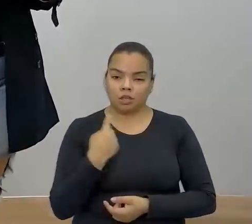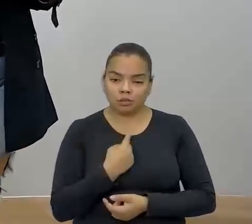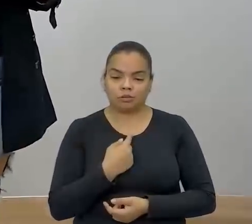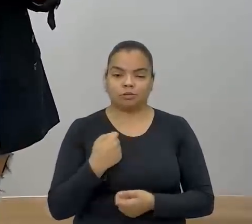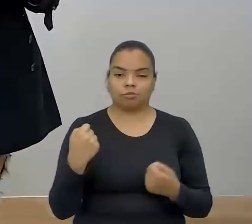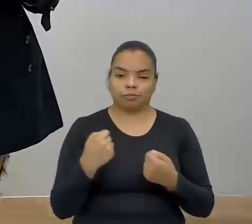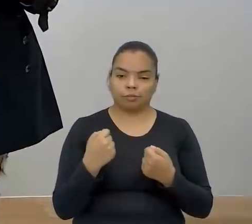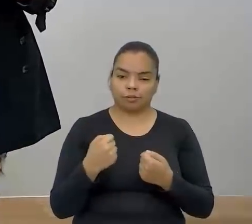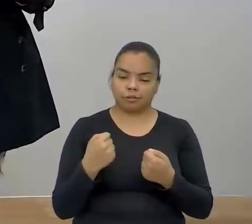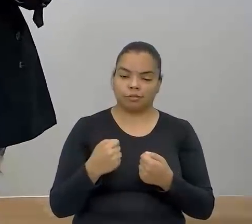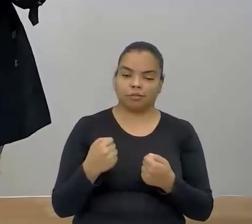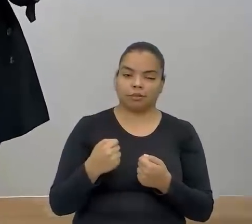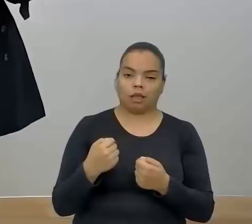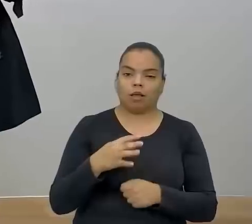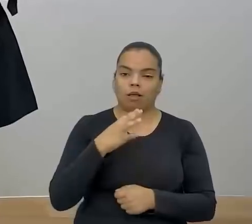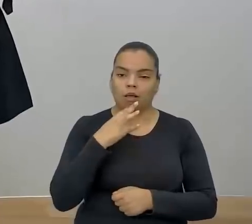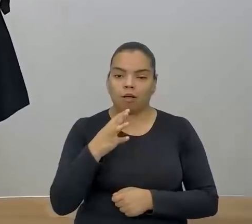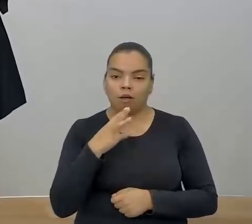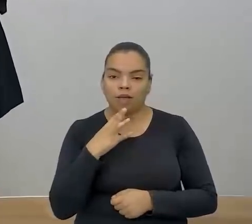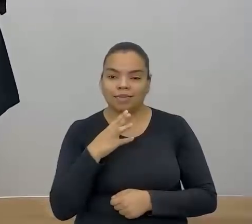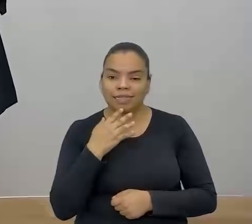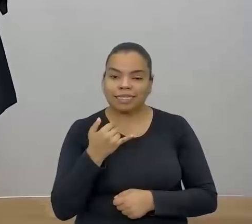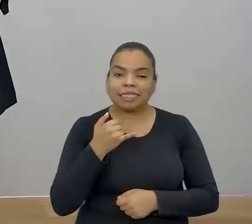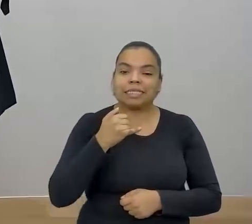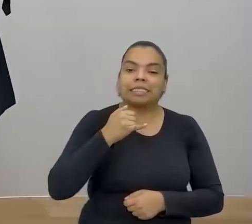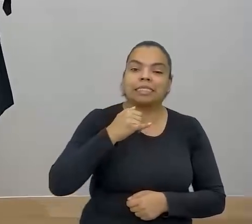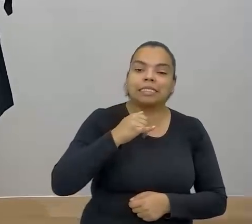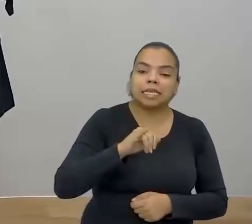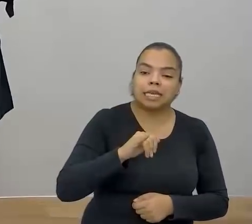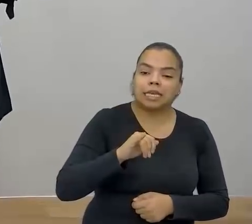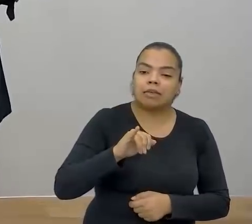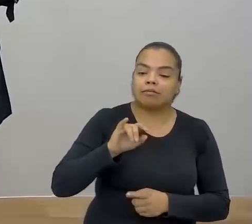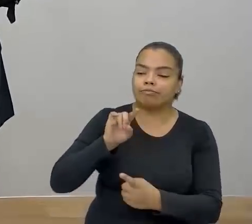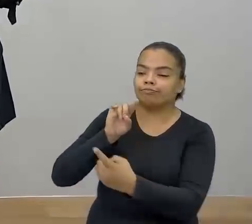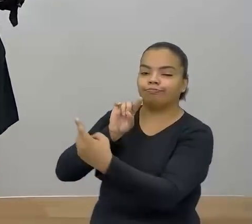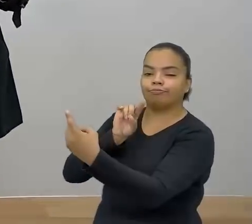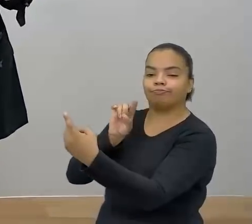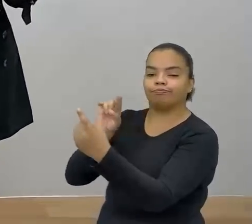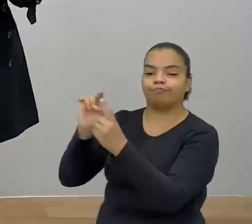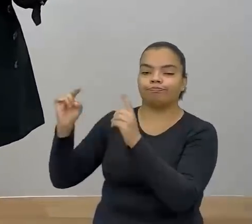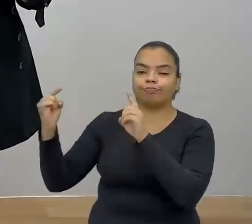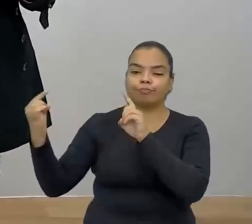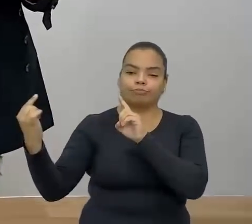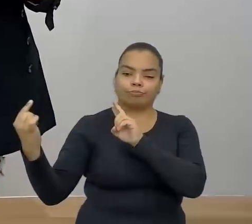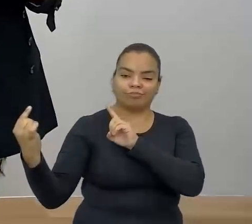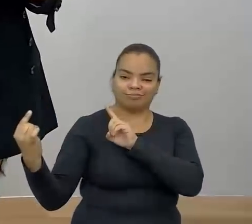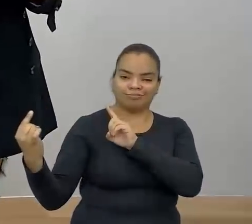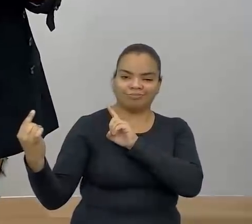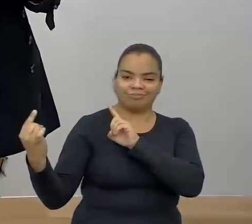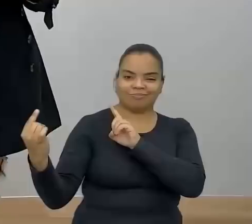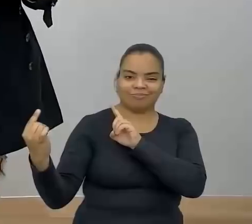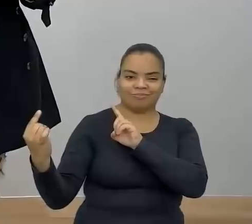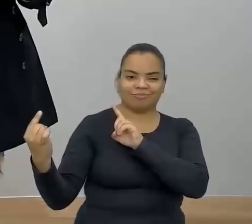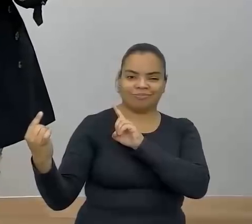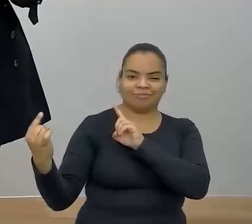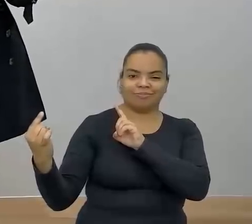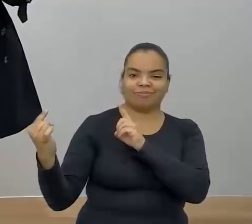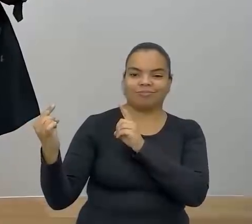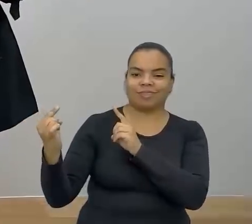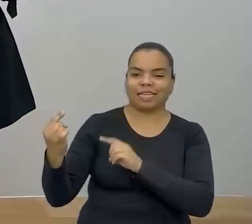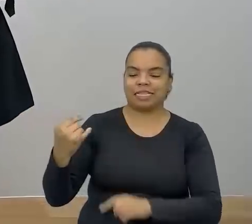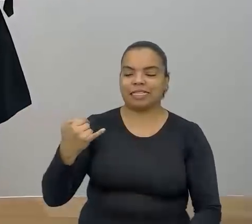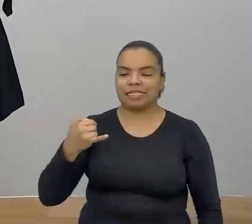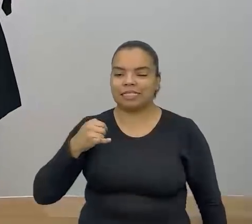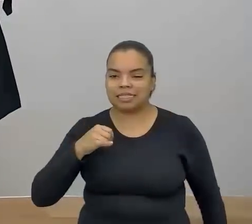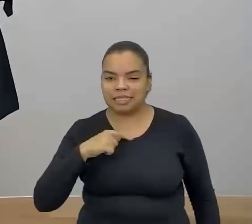que o outro pode trazer se a gente tiver condição de se colocar na perspectiva do outro diante da situação. Se a gente tiver